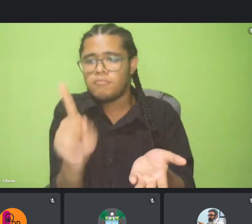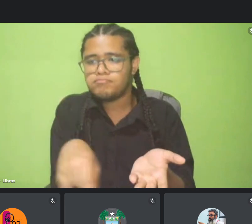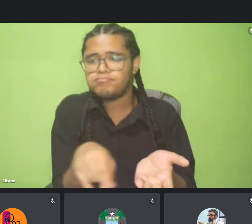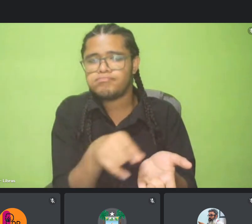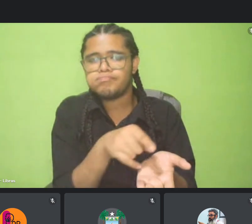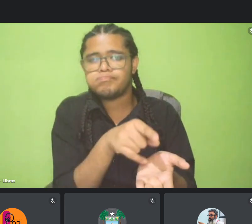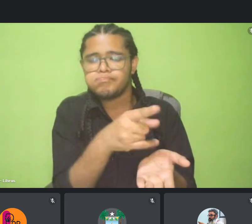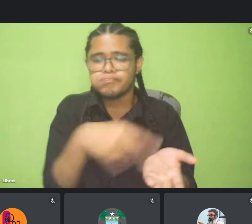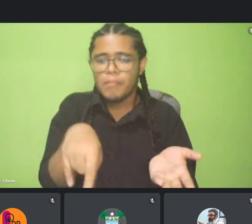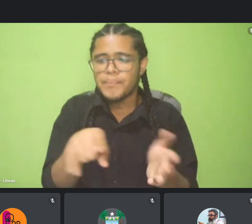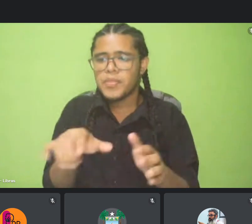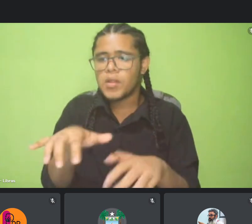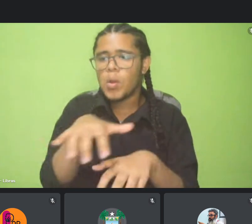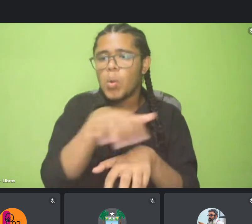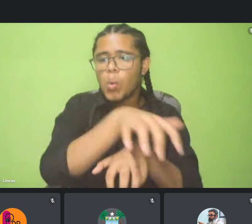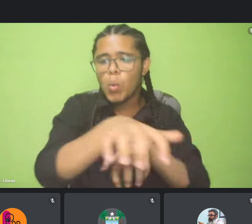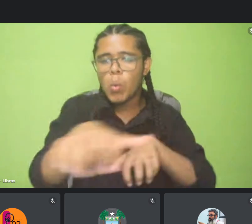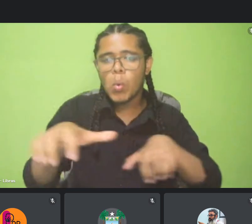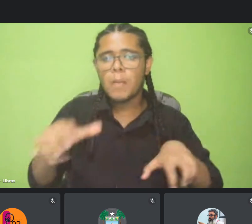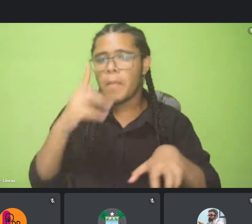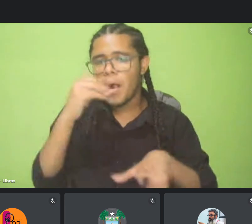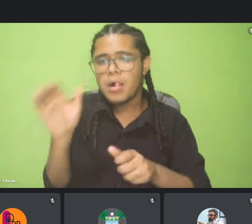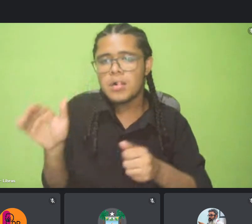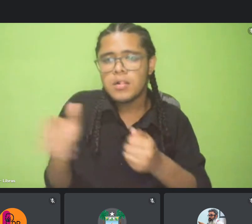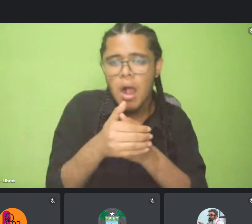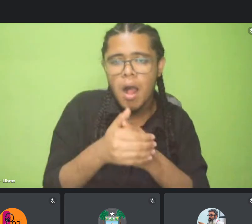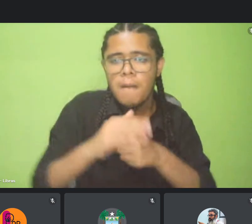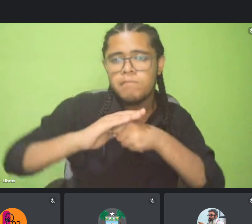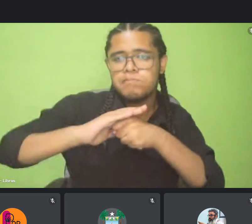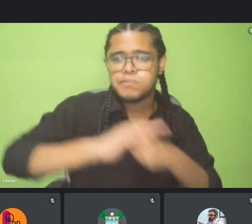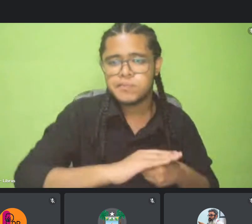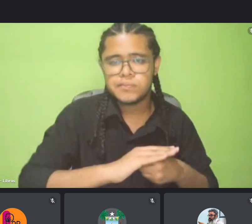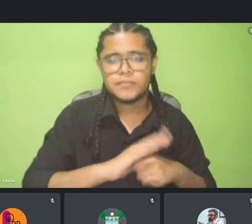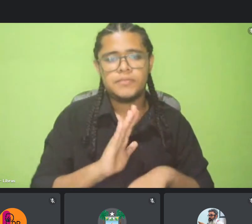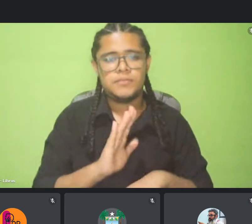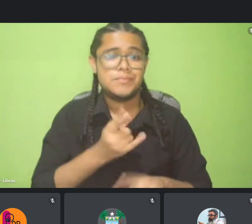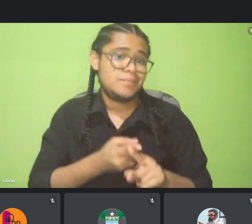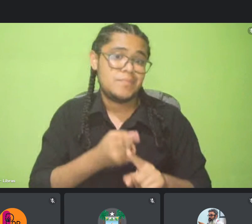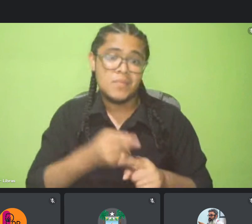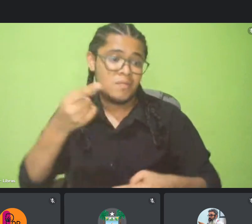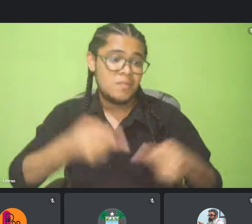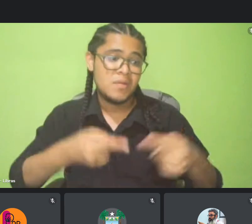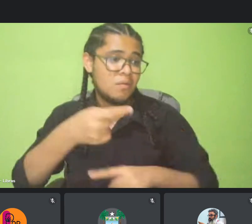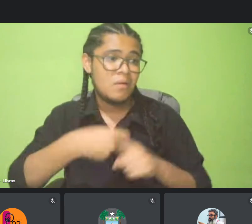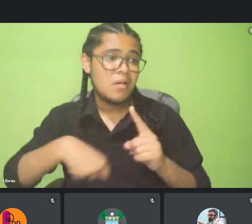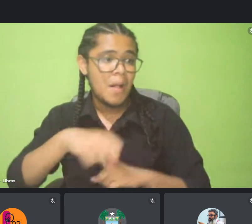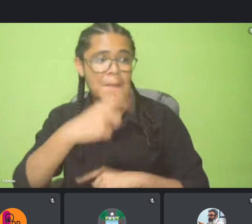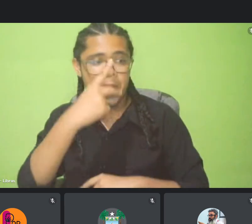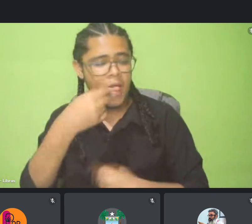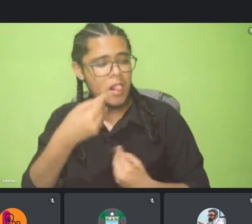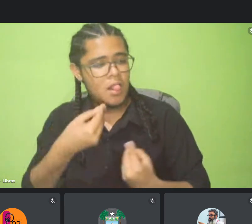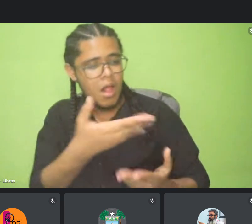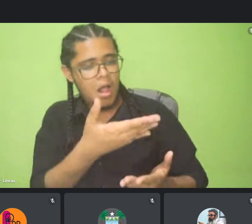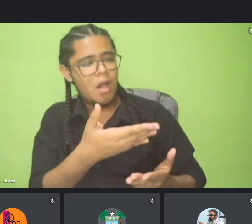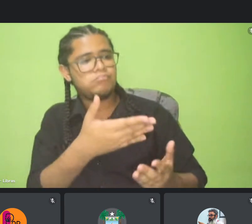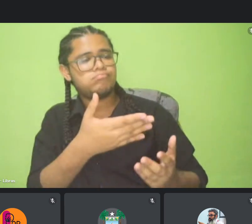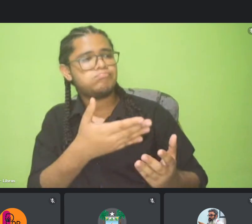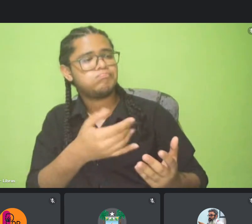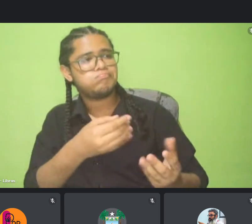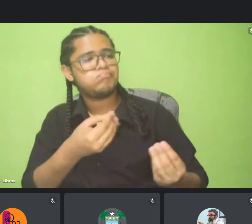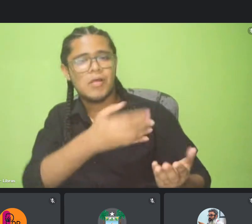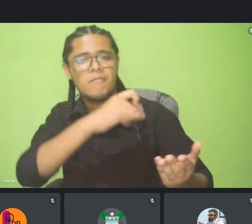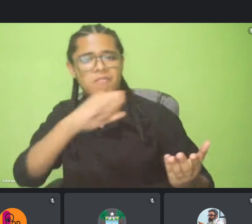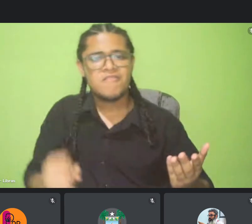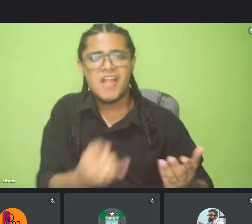Setores que, historicamente, têm sido excluídos das políticas culturais. E a gente tem, nessa área de direitos